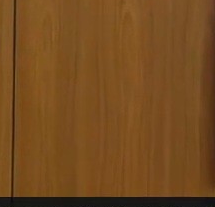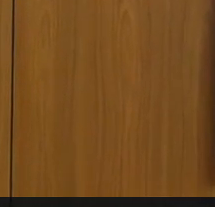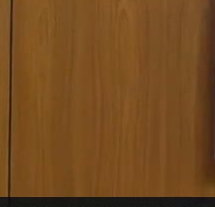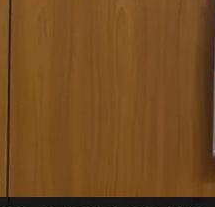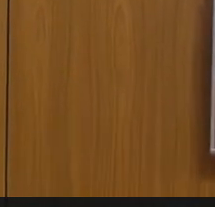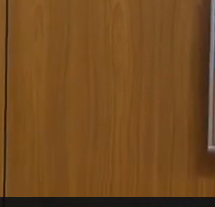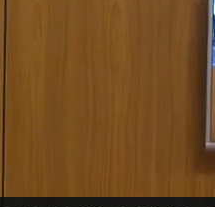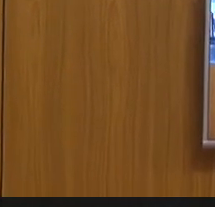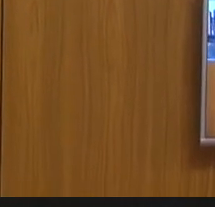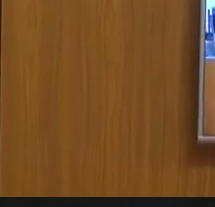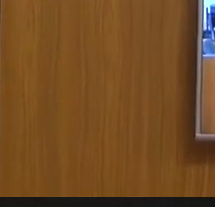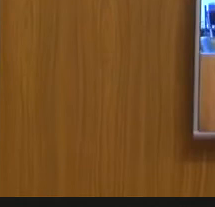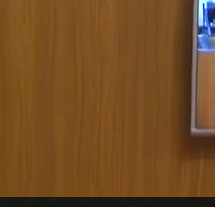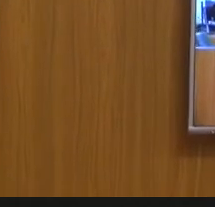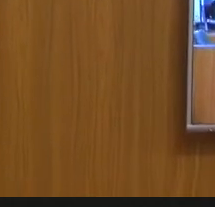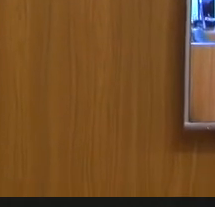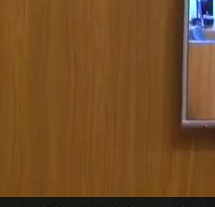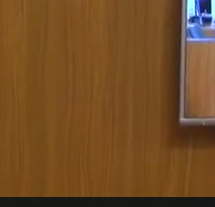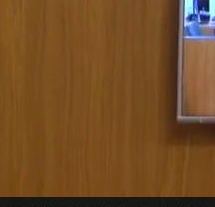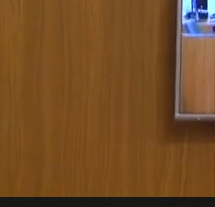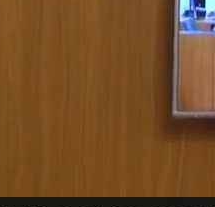eu quero ver se Narizinho